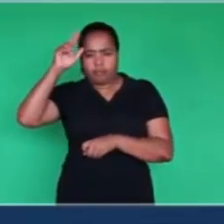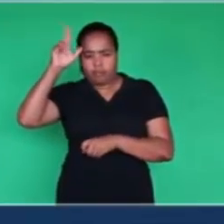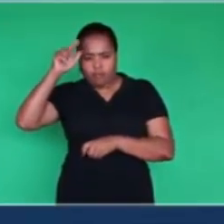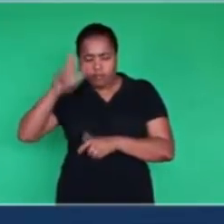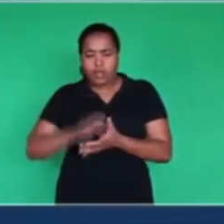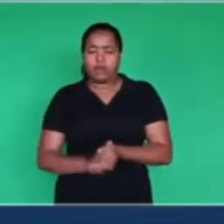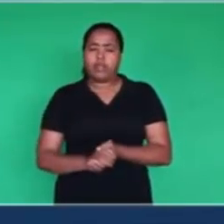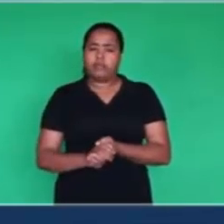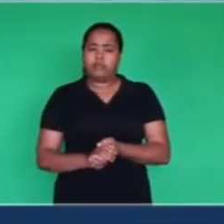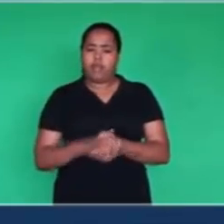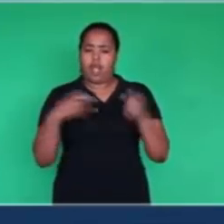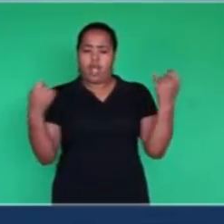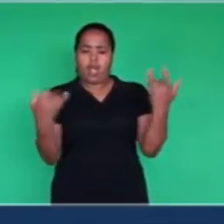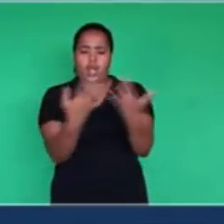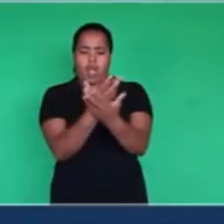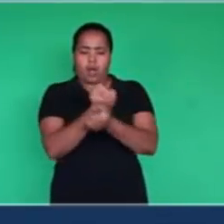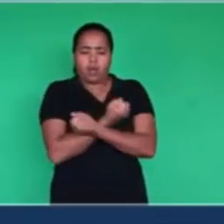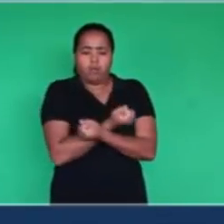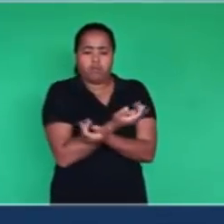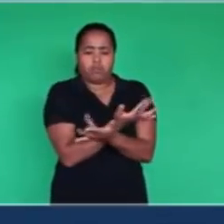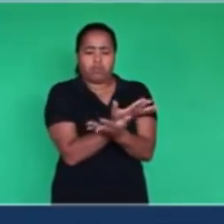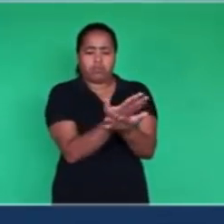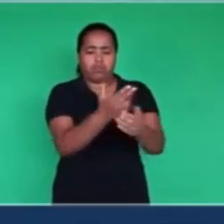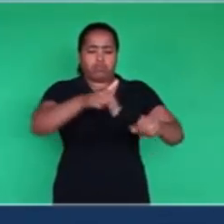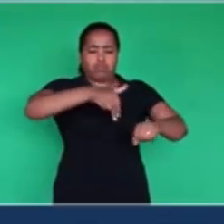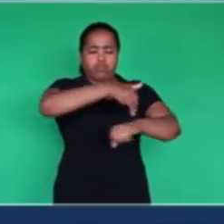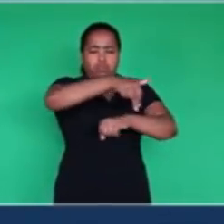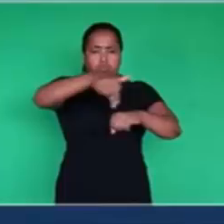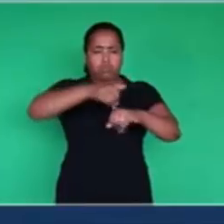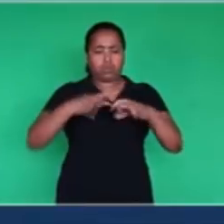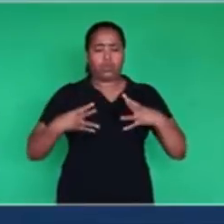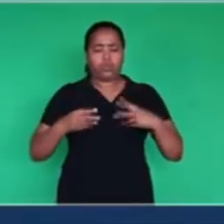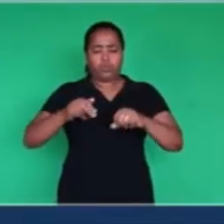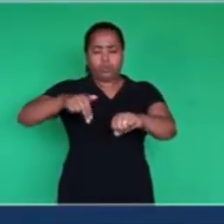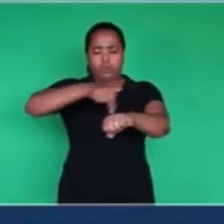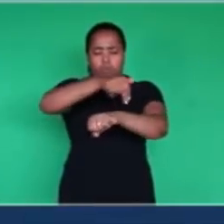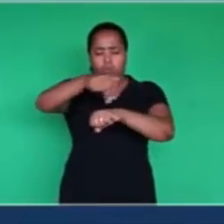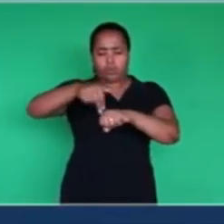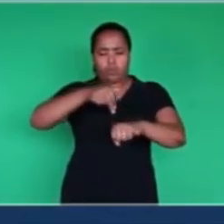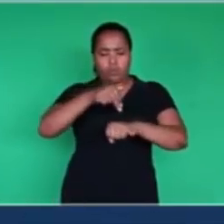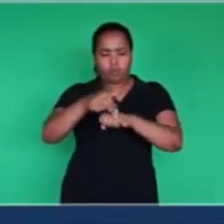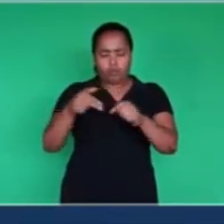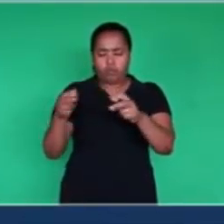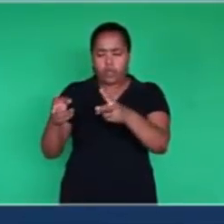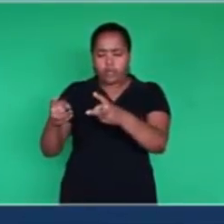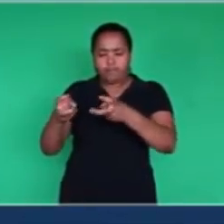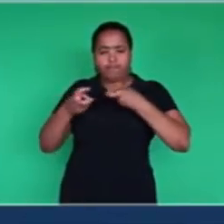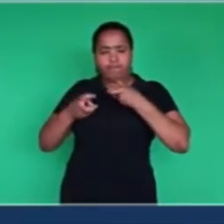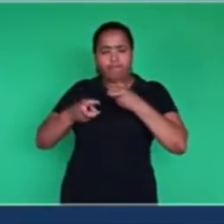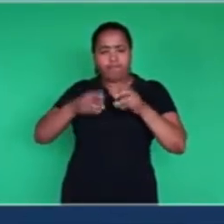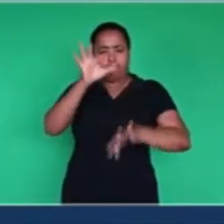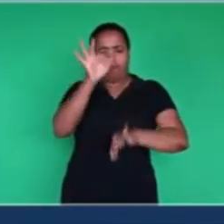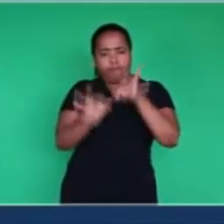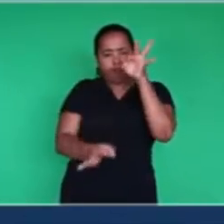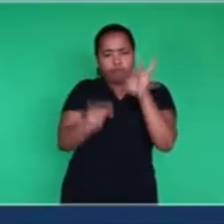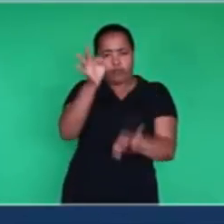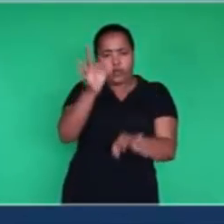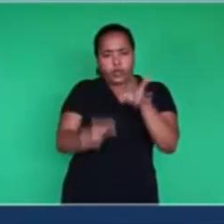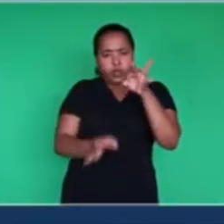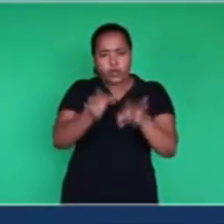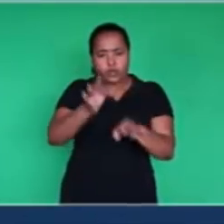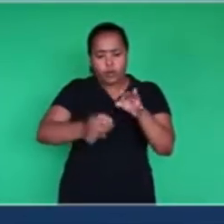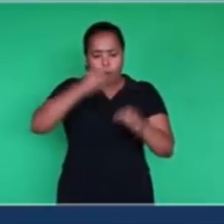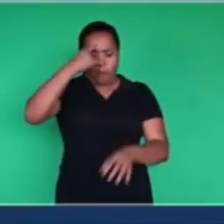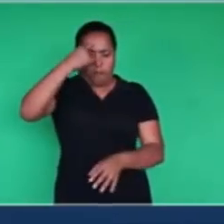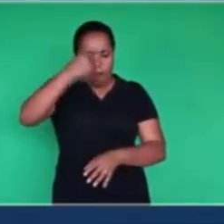glória entre as nações, e todas as nações verão o meu juízo, que eu tiver executado, e